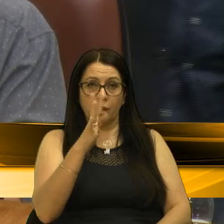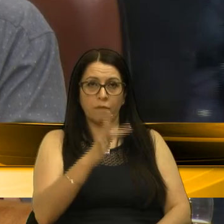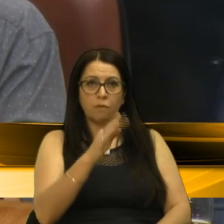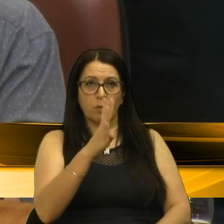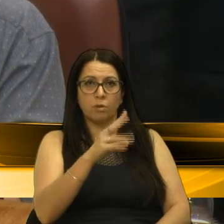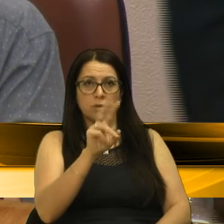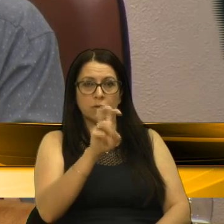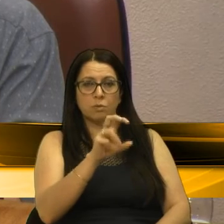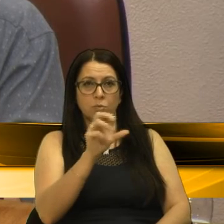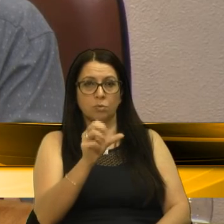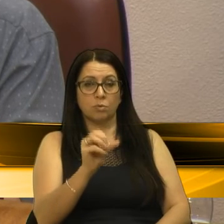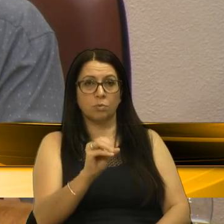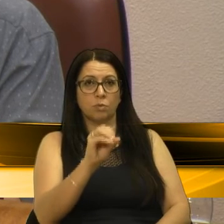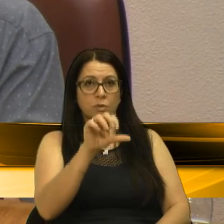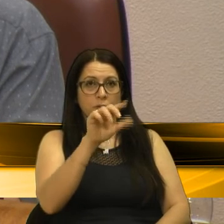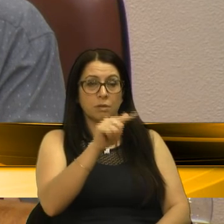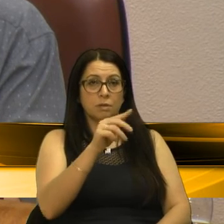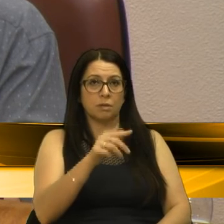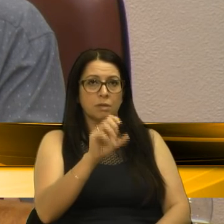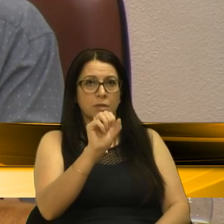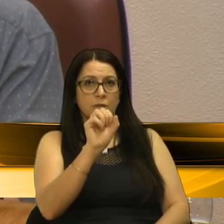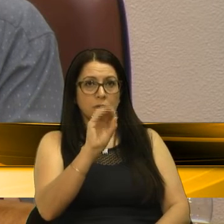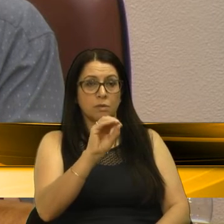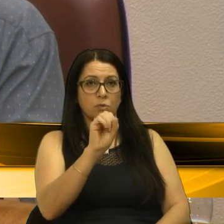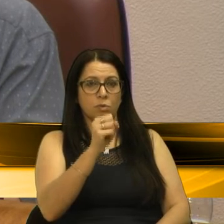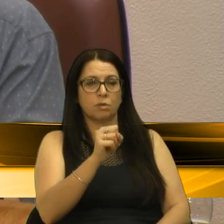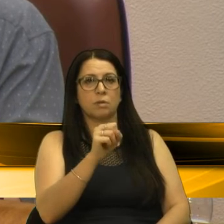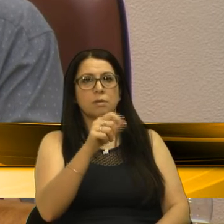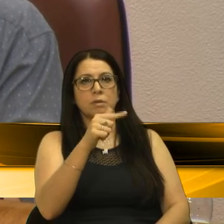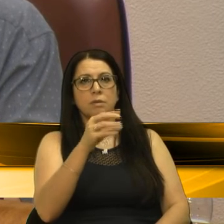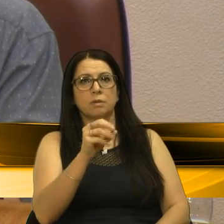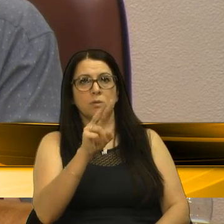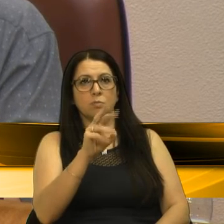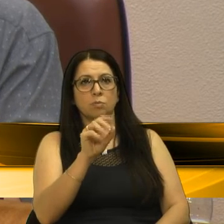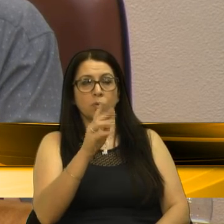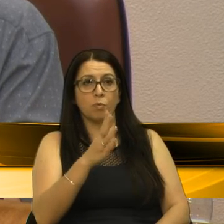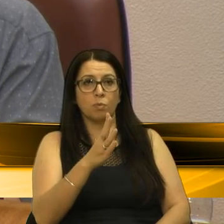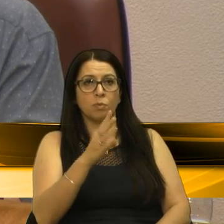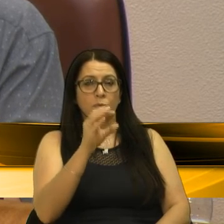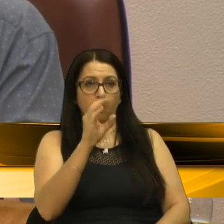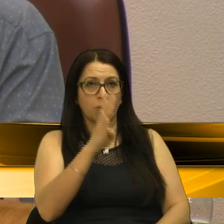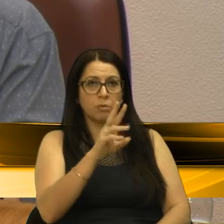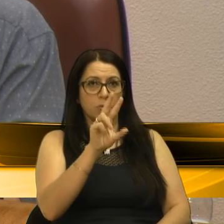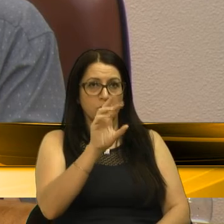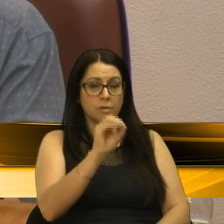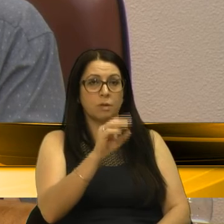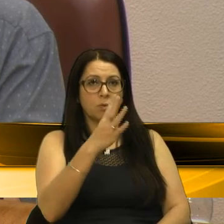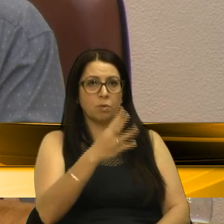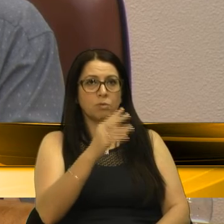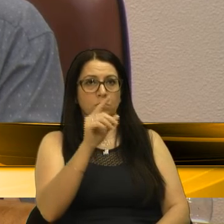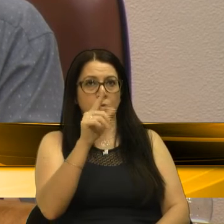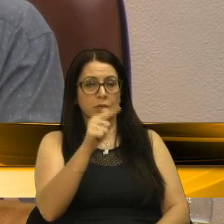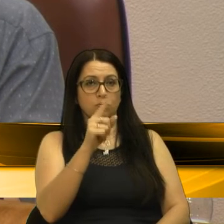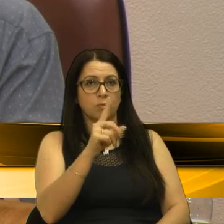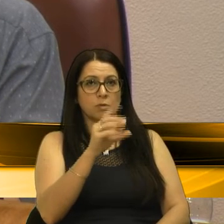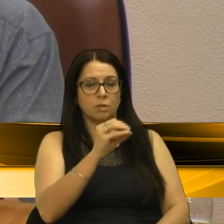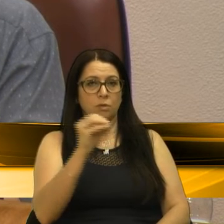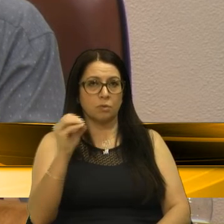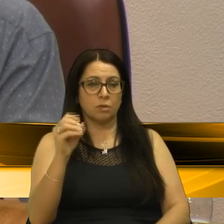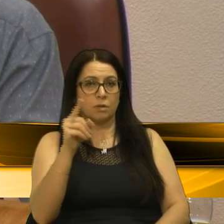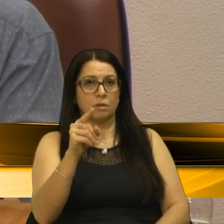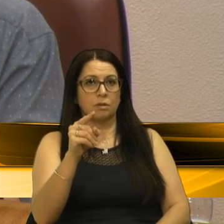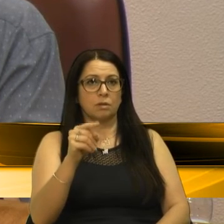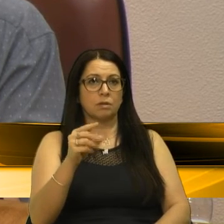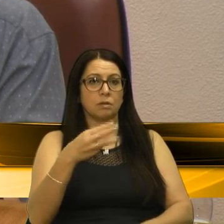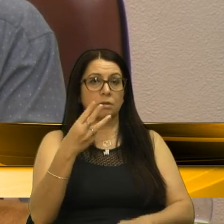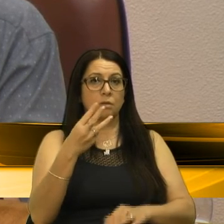AC 5070 58070 2014 404 7100. Terceira turma,